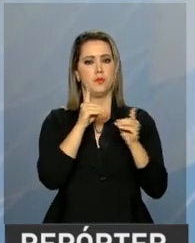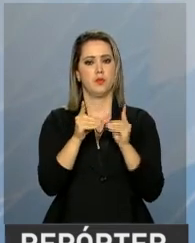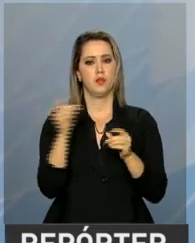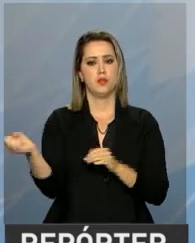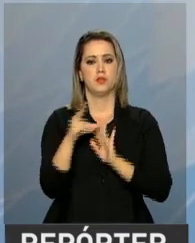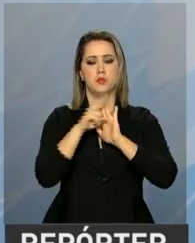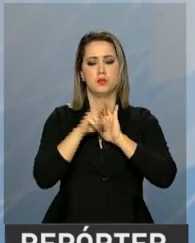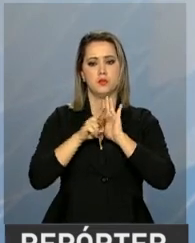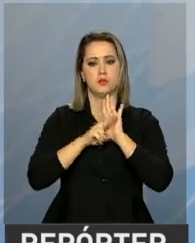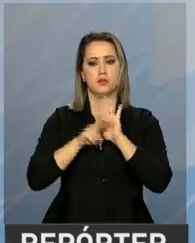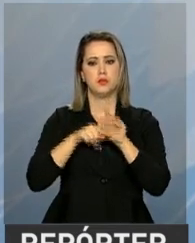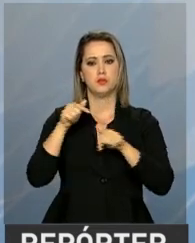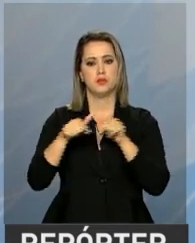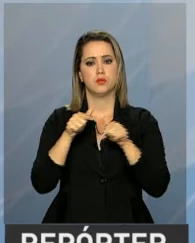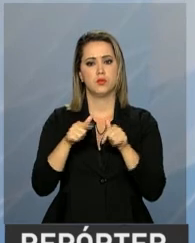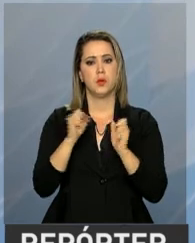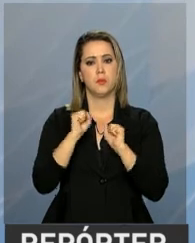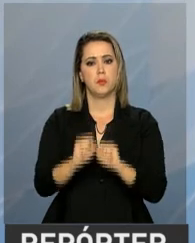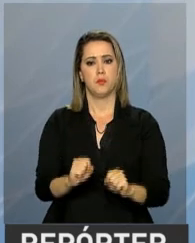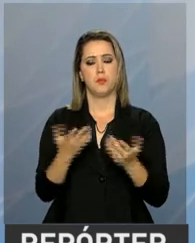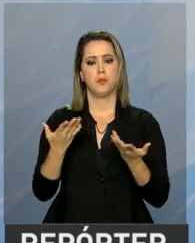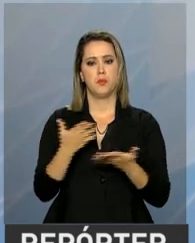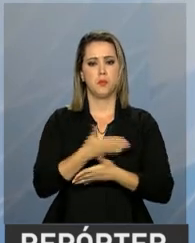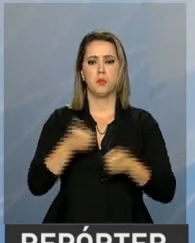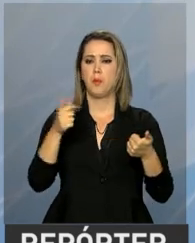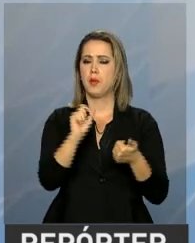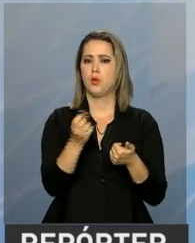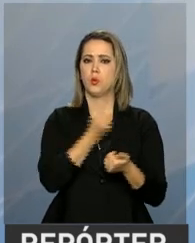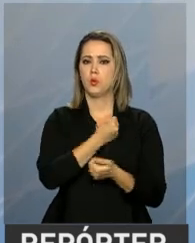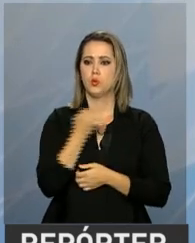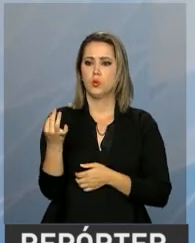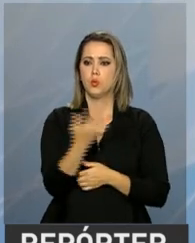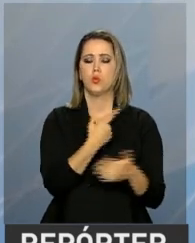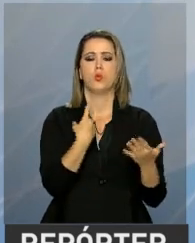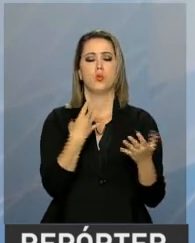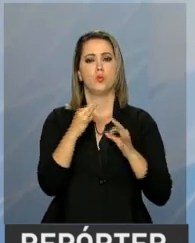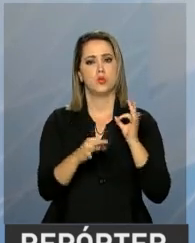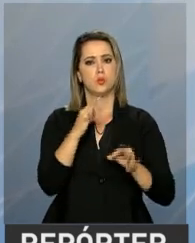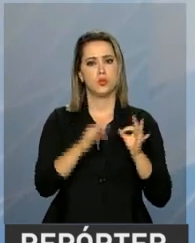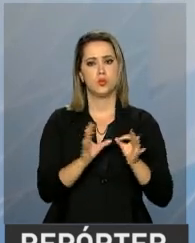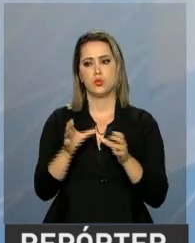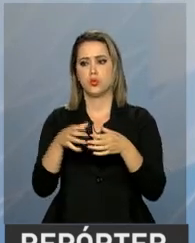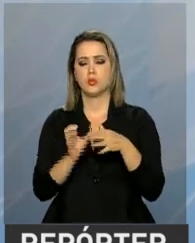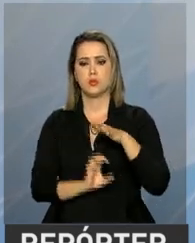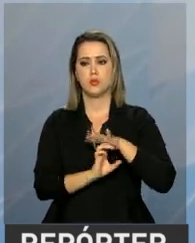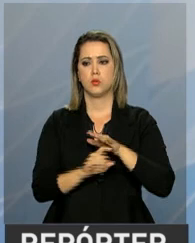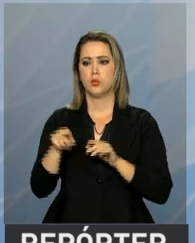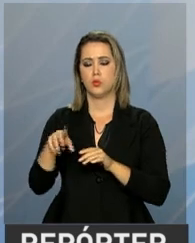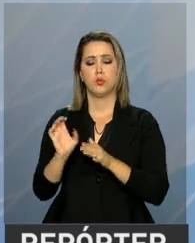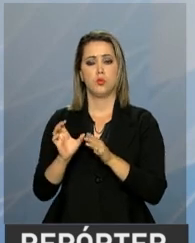modernização da lei trabalhista vai permitir o maior número de conciliações entre trabalhador e